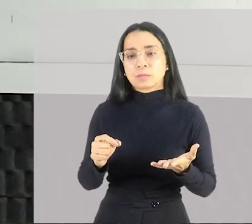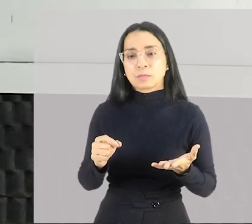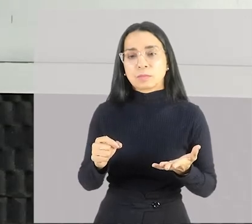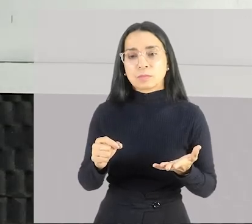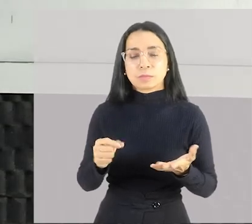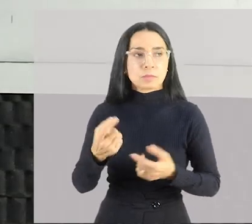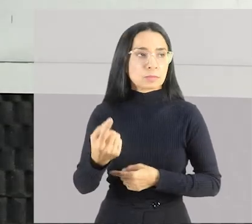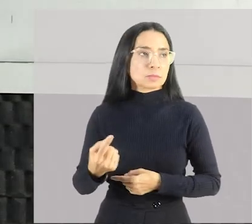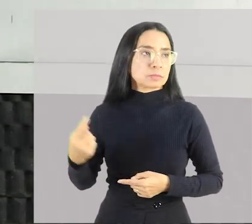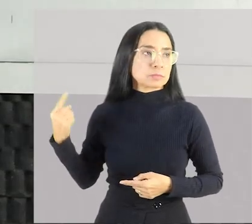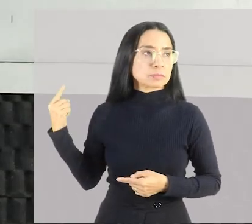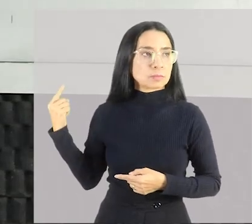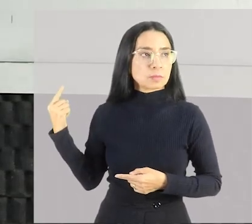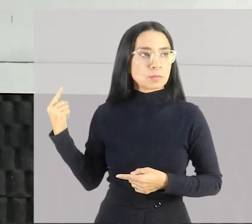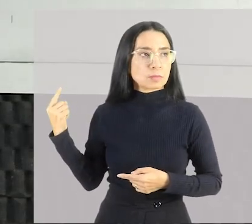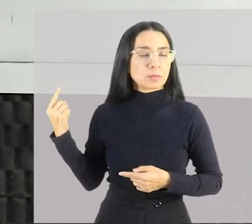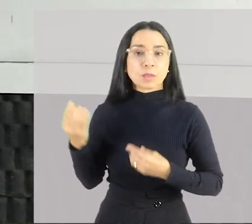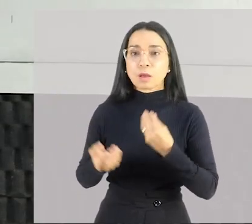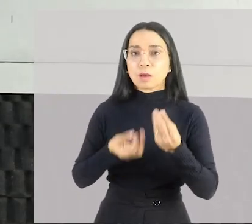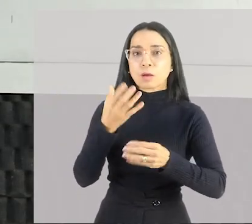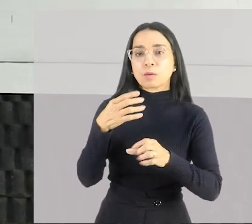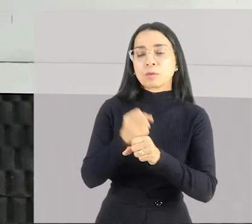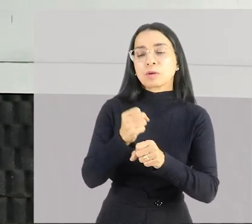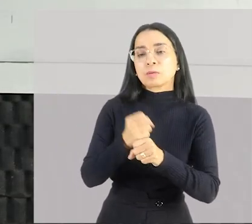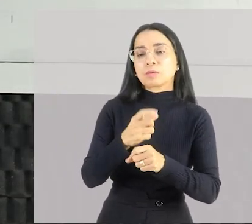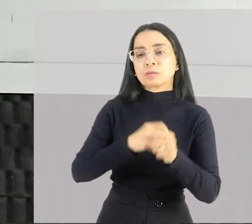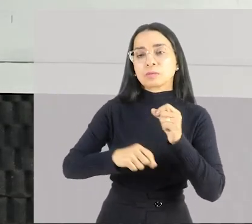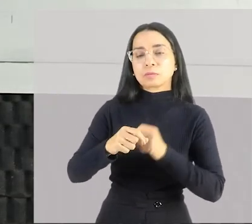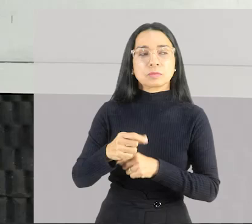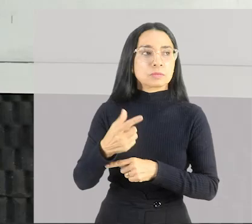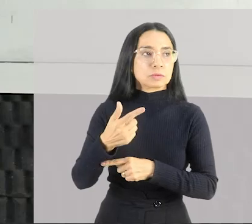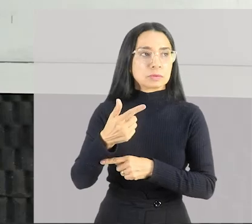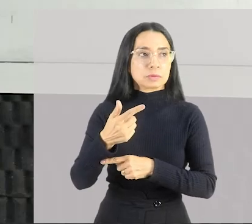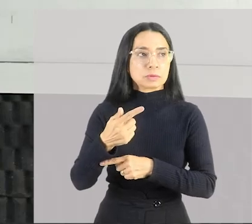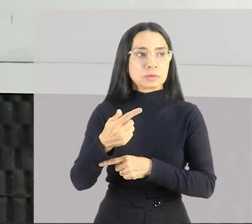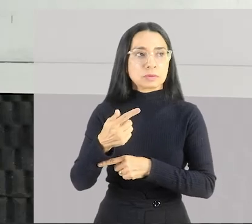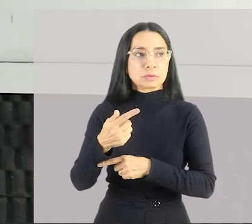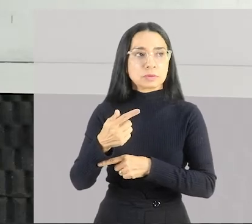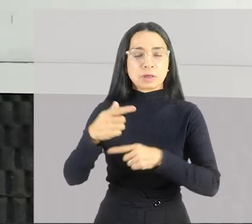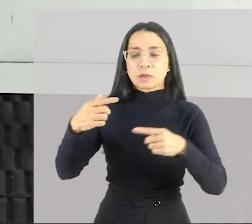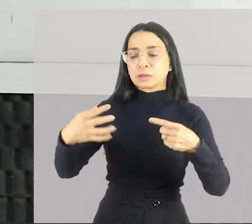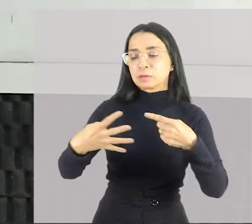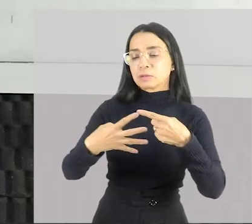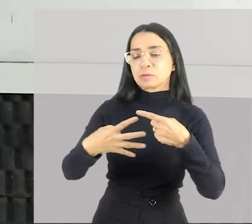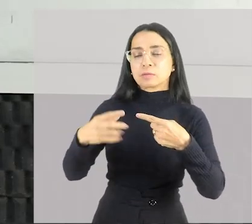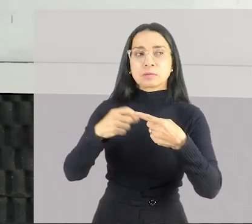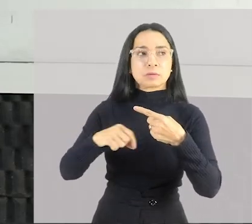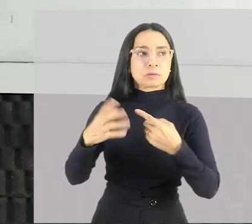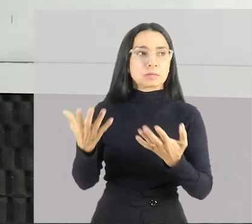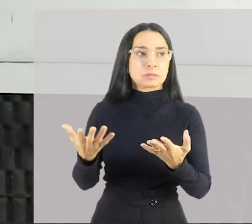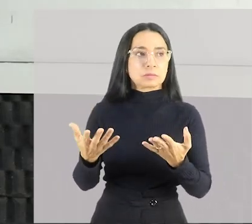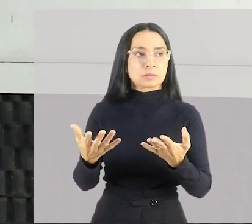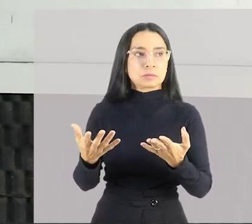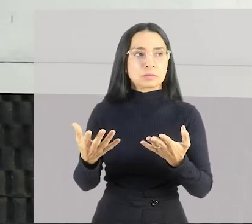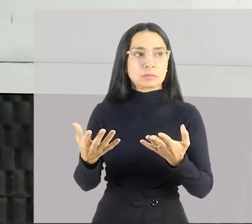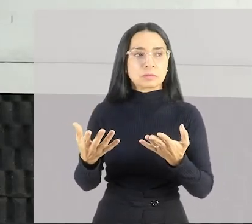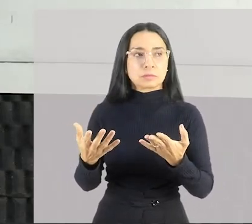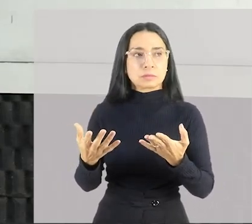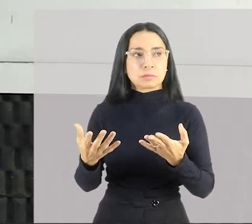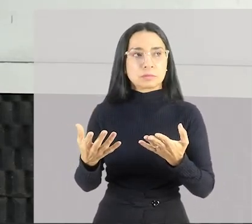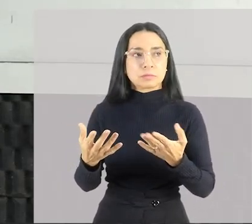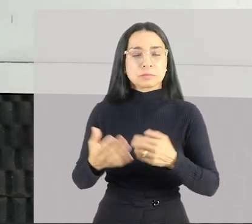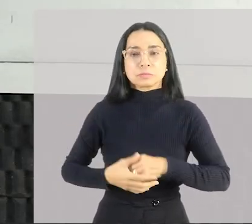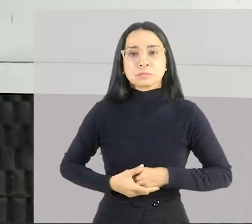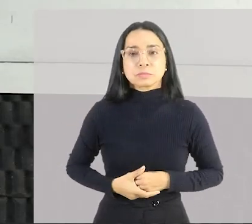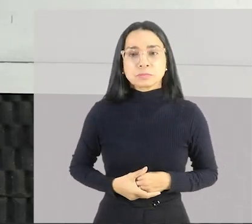quadrado ó Então como que eu calculo a combinação de 7 para 4 posso escrever assim também isso aqui vai ser 7